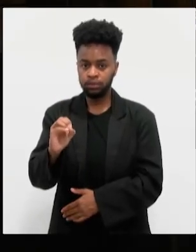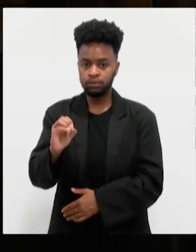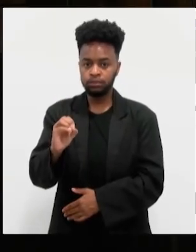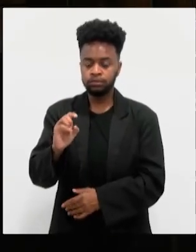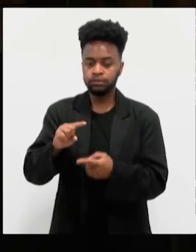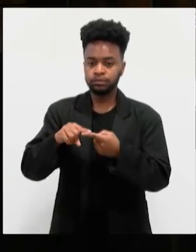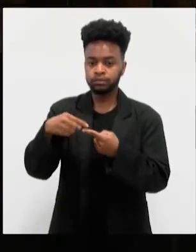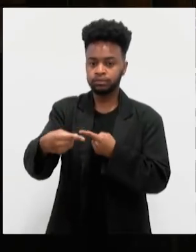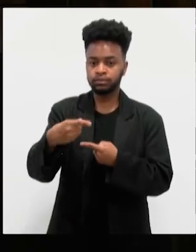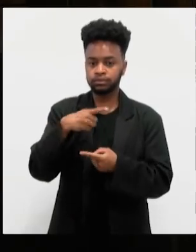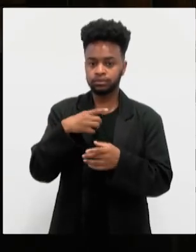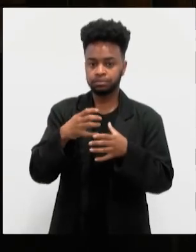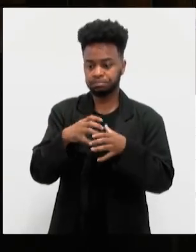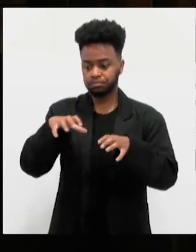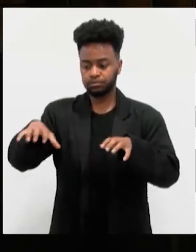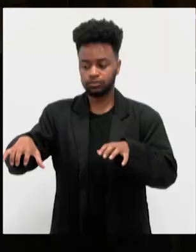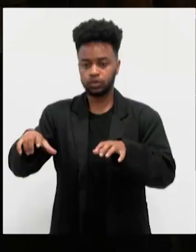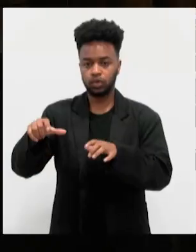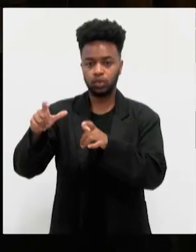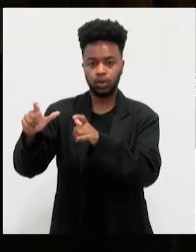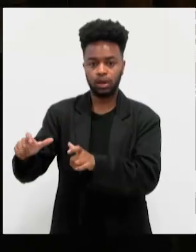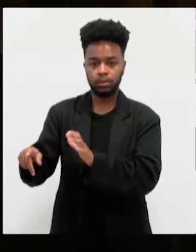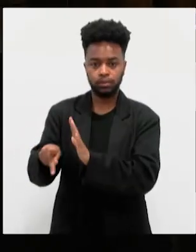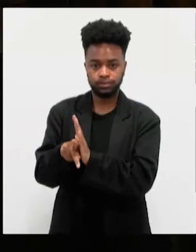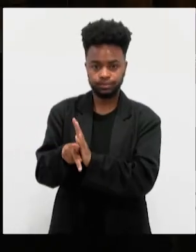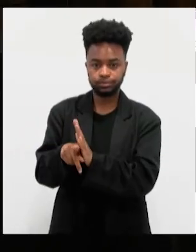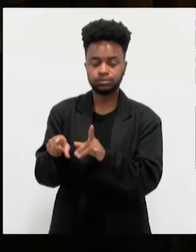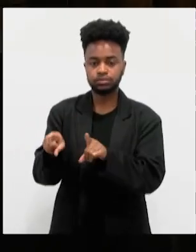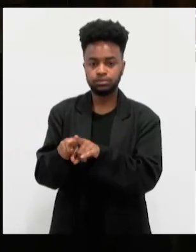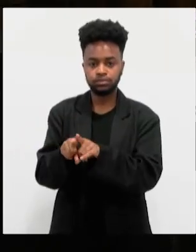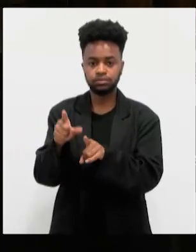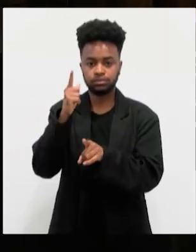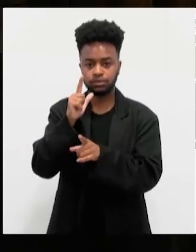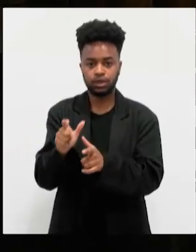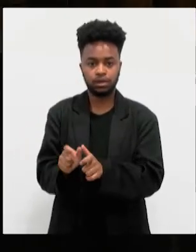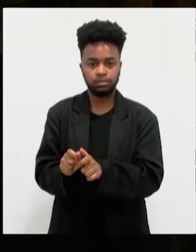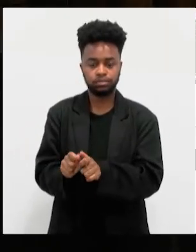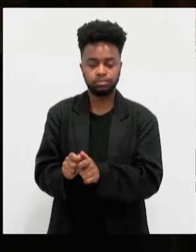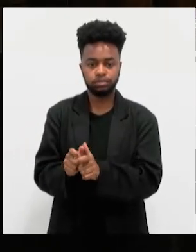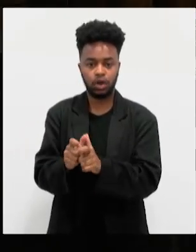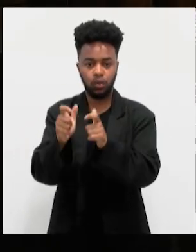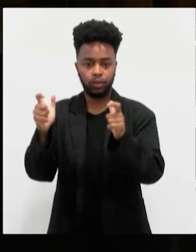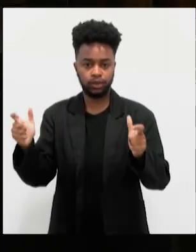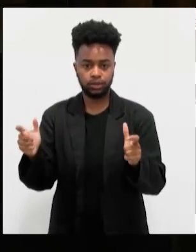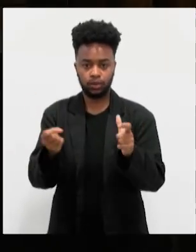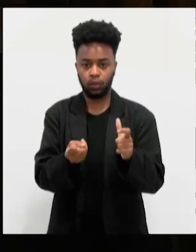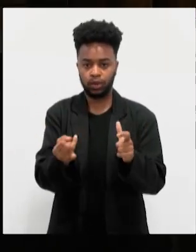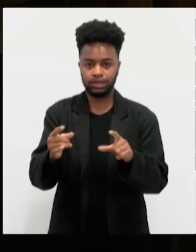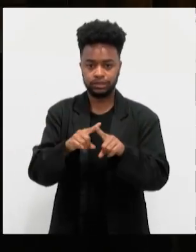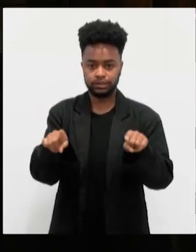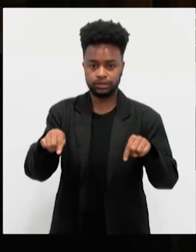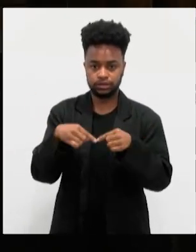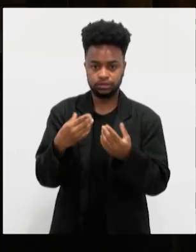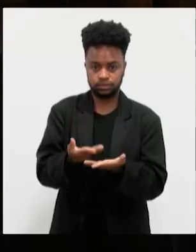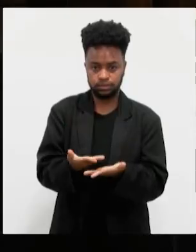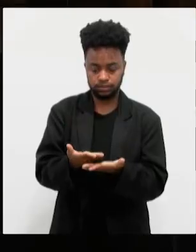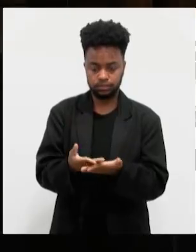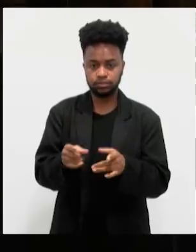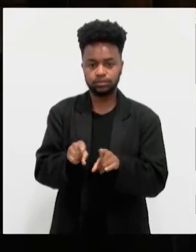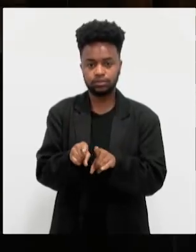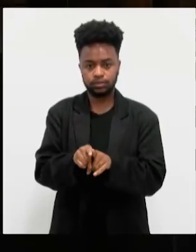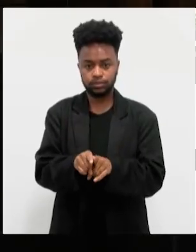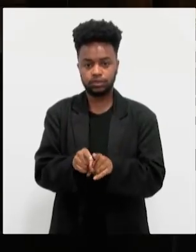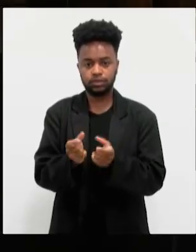sede própria e expandir o número de salas de aula, ia